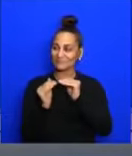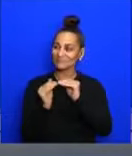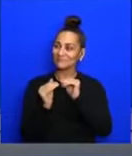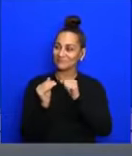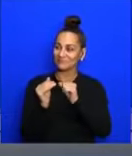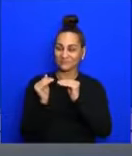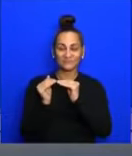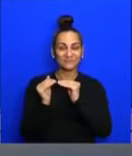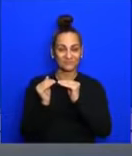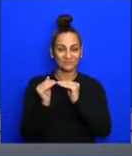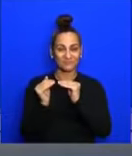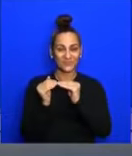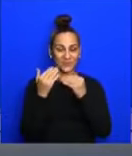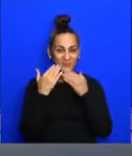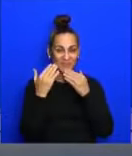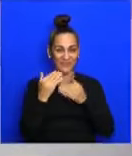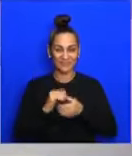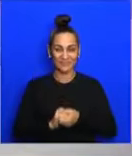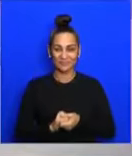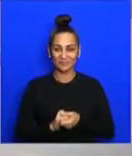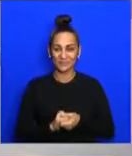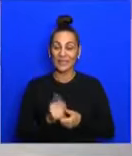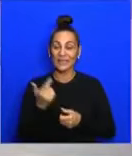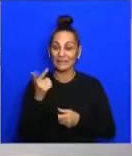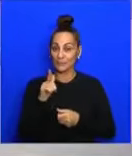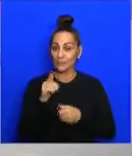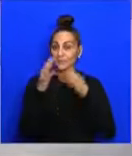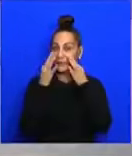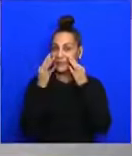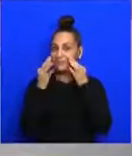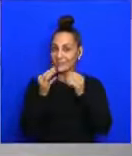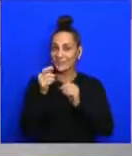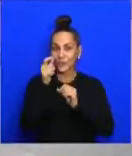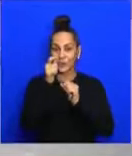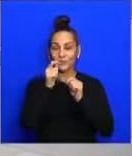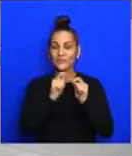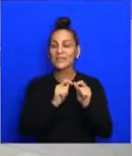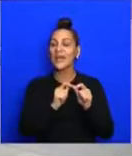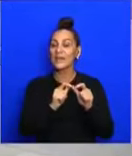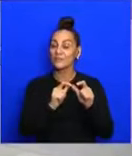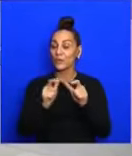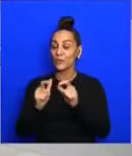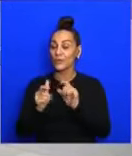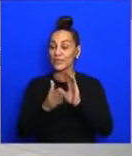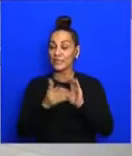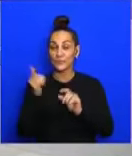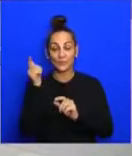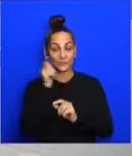confirmo. Sim, confirmo. Obrigado. Após a apuração, fique atenta, fique atento para saber de onde são